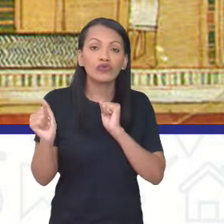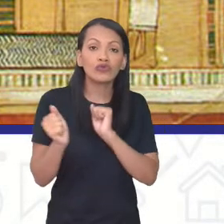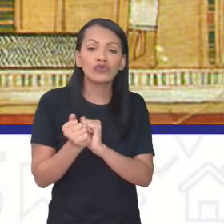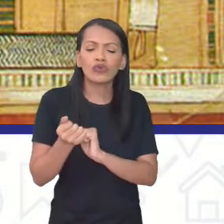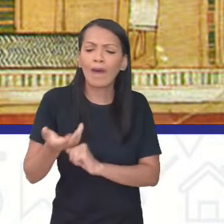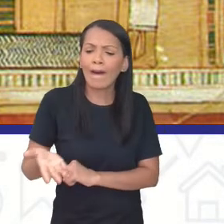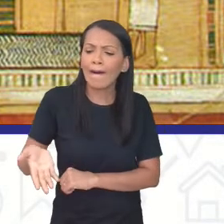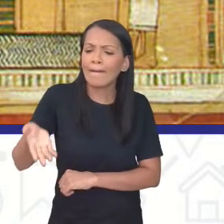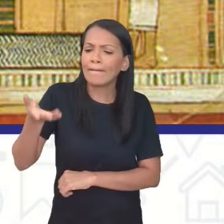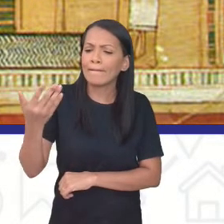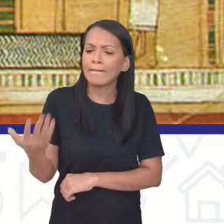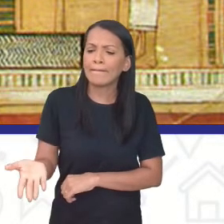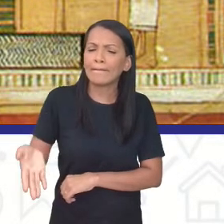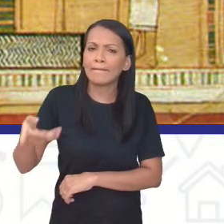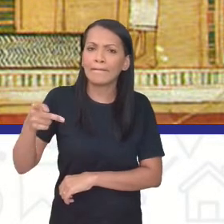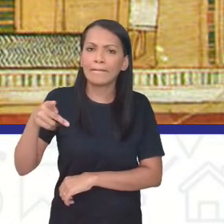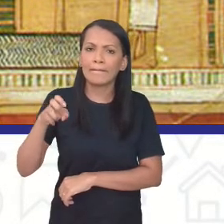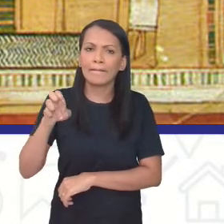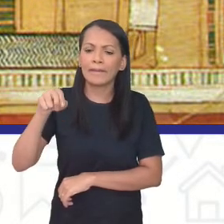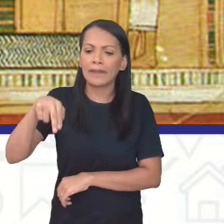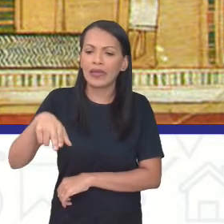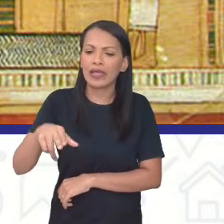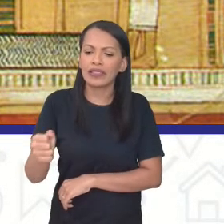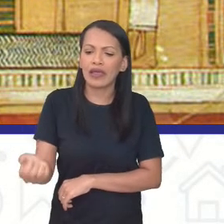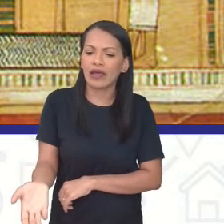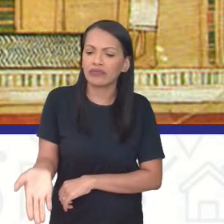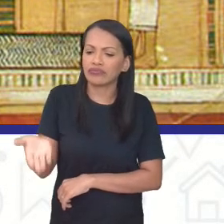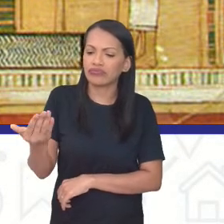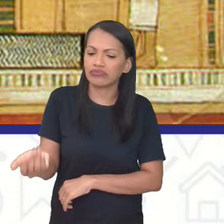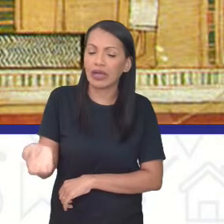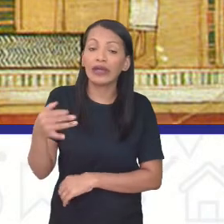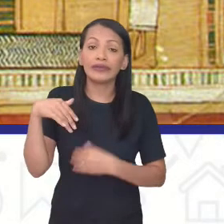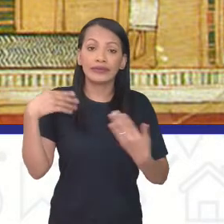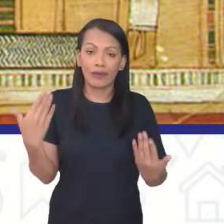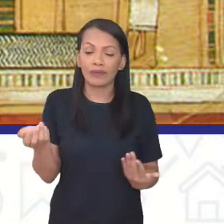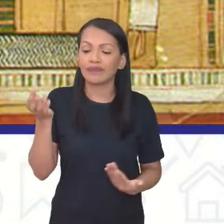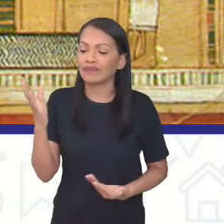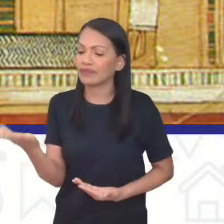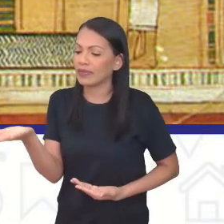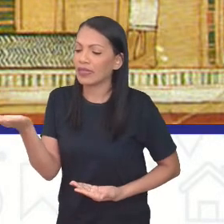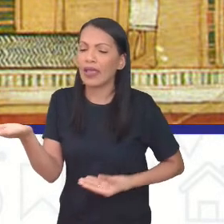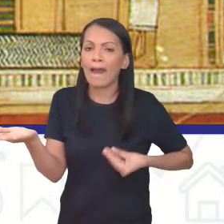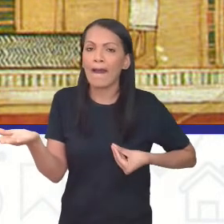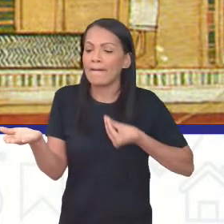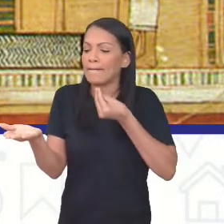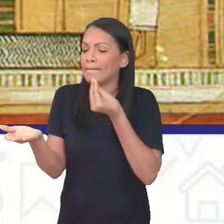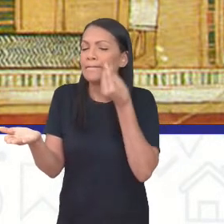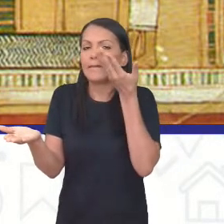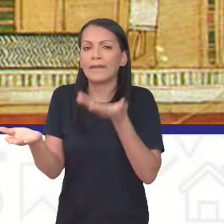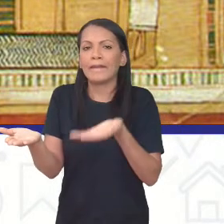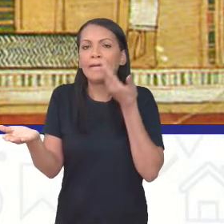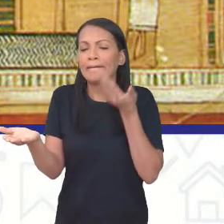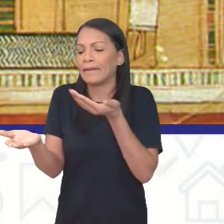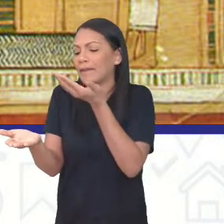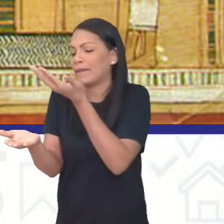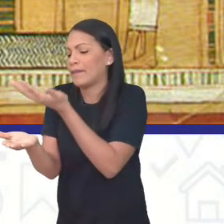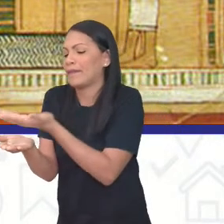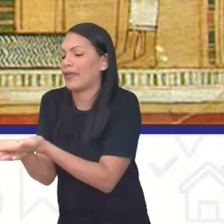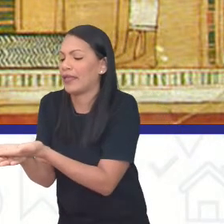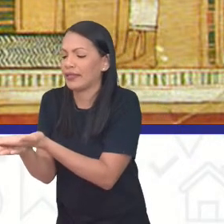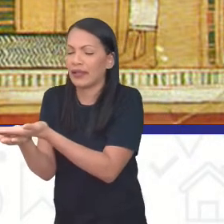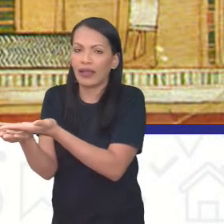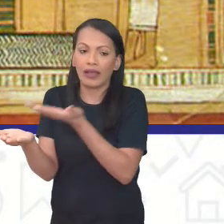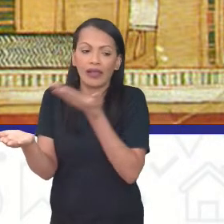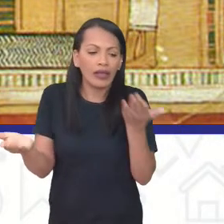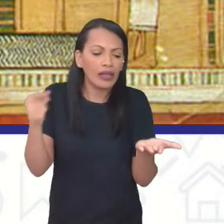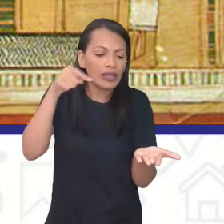né, no mesmo peso ali, o mais leve, ele era considerado um indivíduo puro, né, honesto, decente ali, e ele ganhava